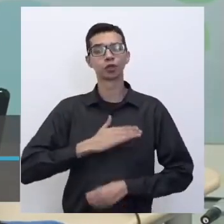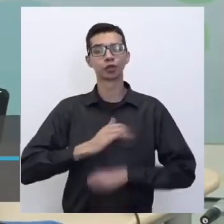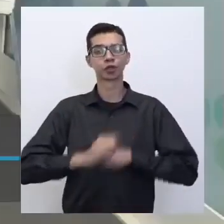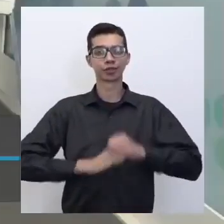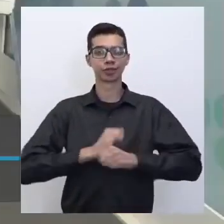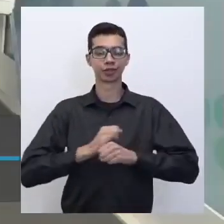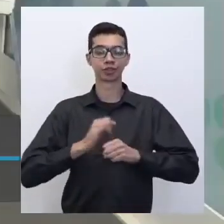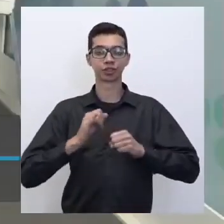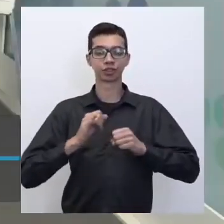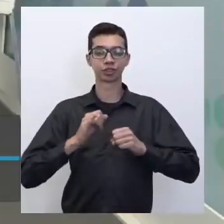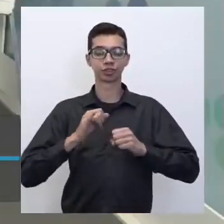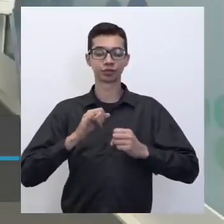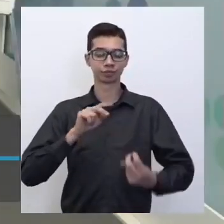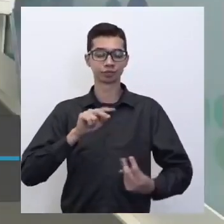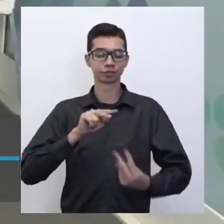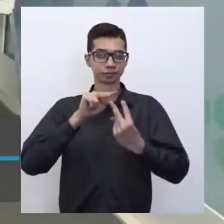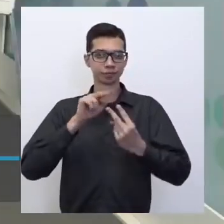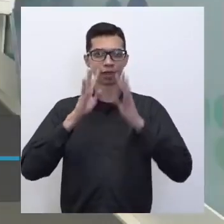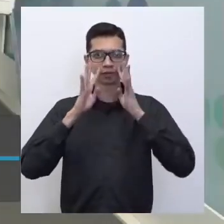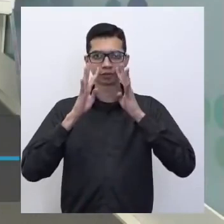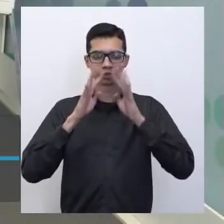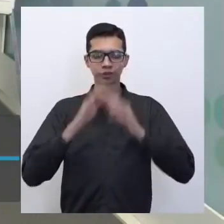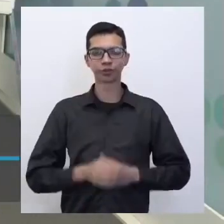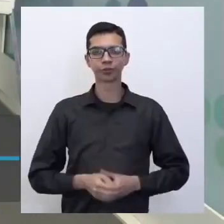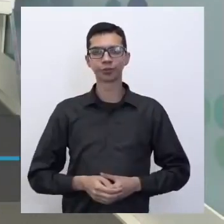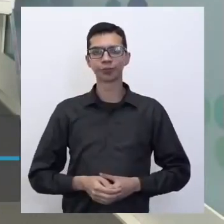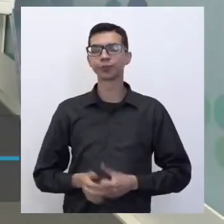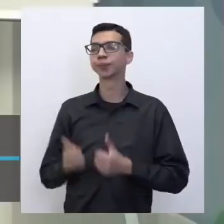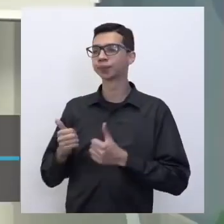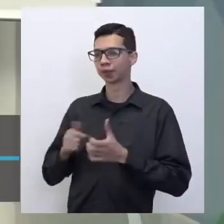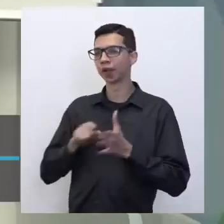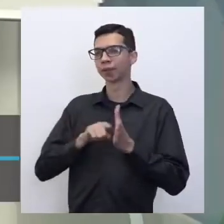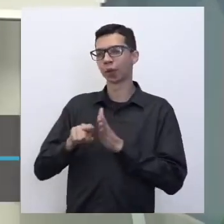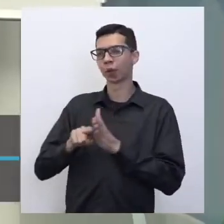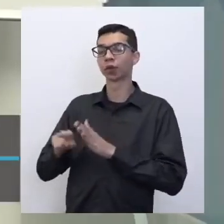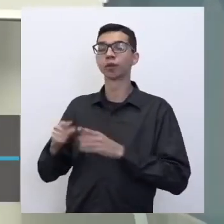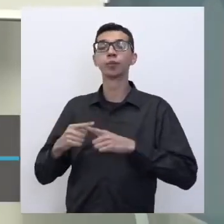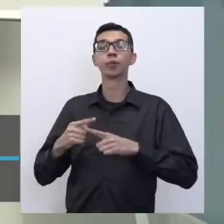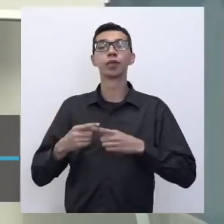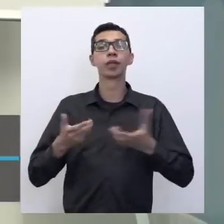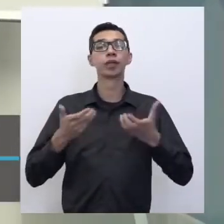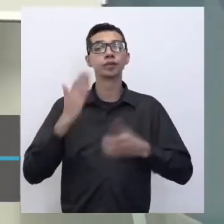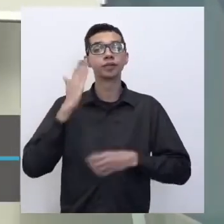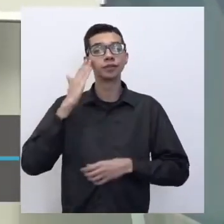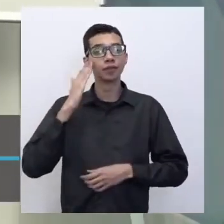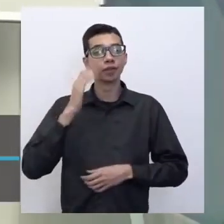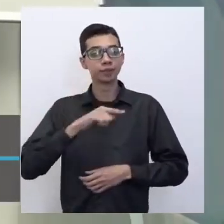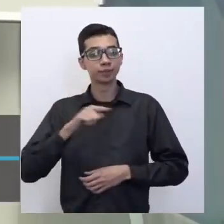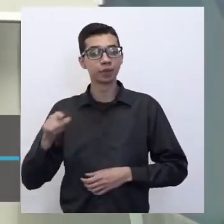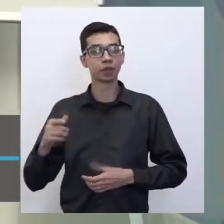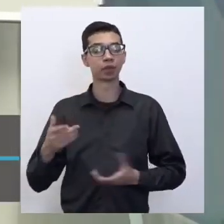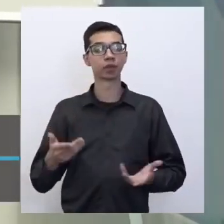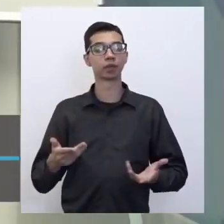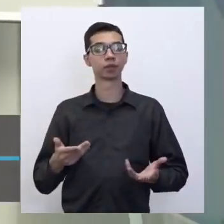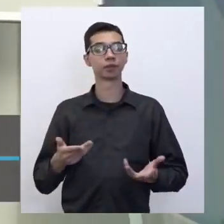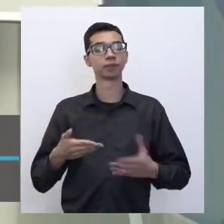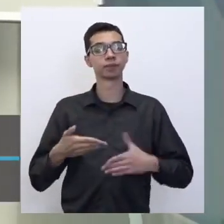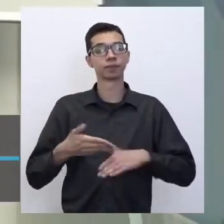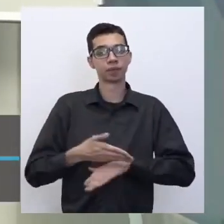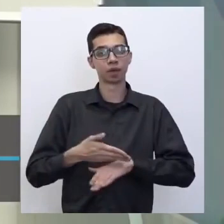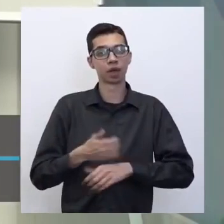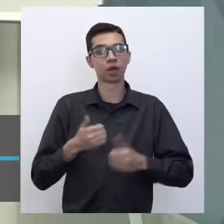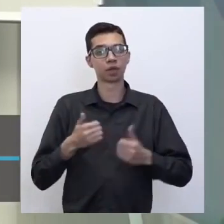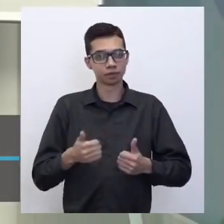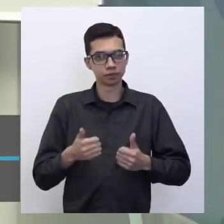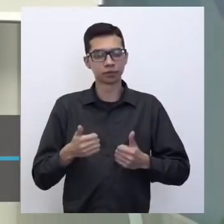Essas perguntas que a gente faz, pessoal, é só para a gente sentir se a galera tem uma aproximação, se vocês têm uma aproximação com o